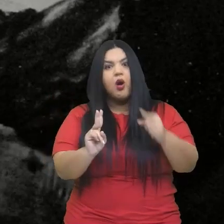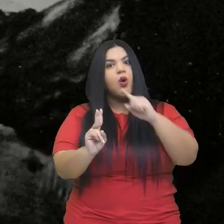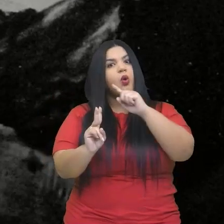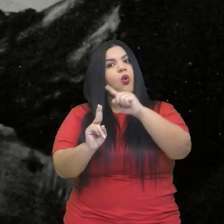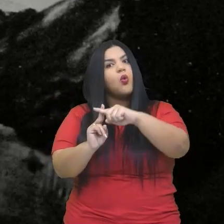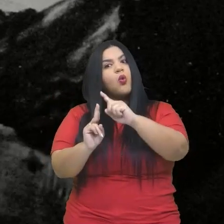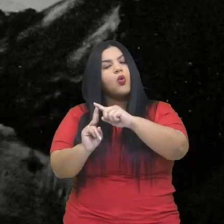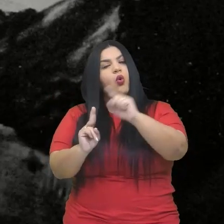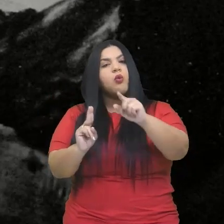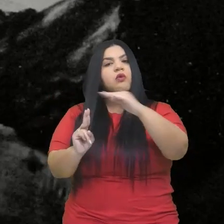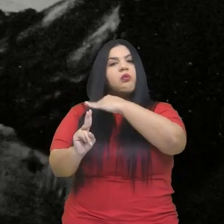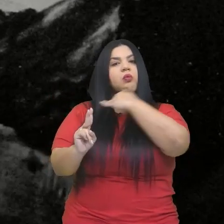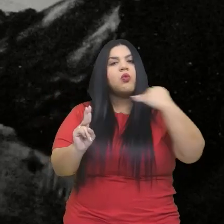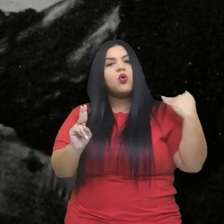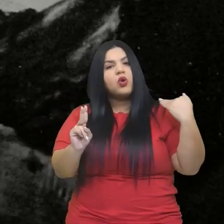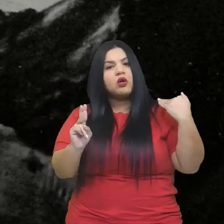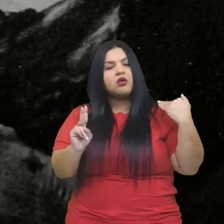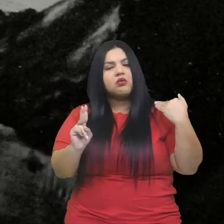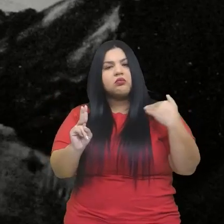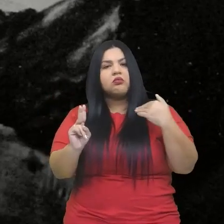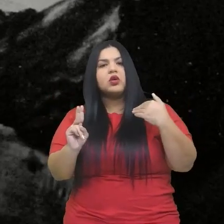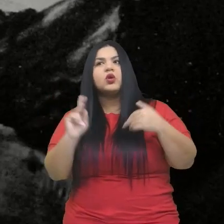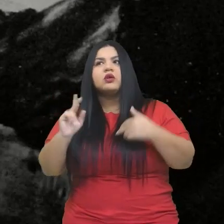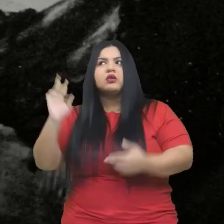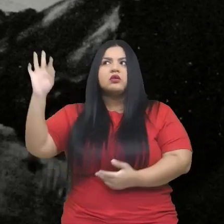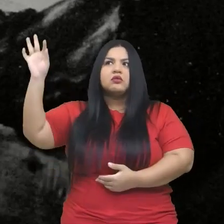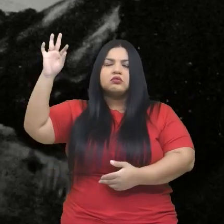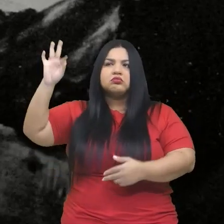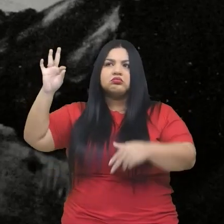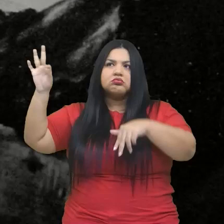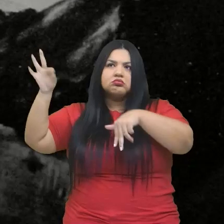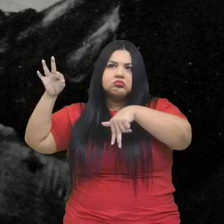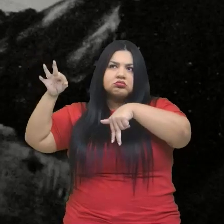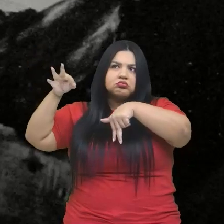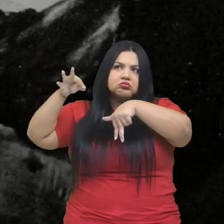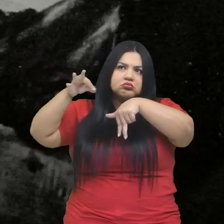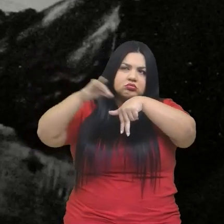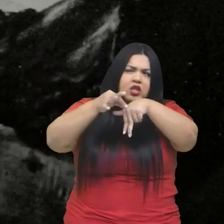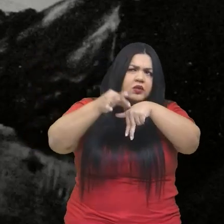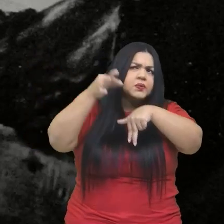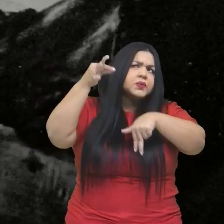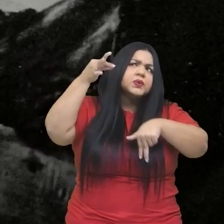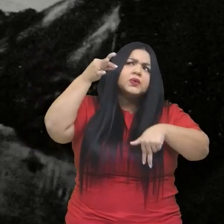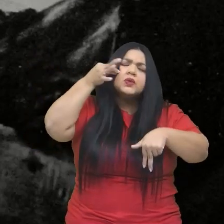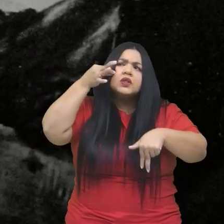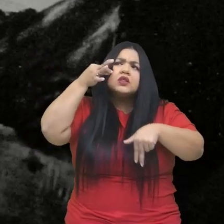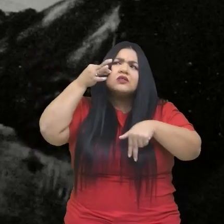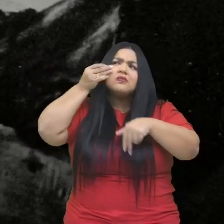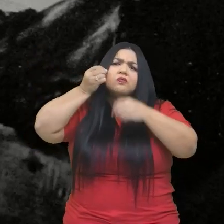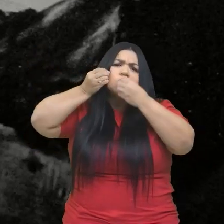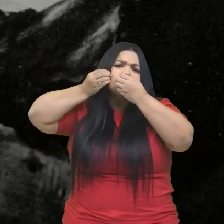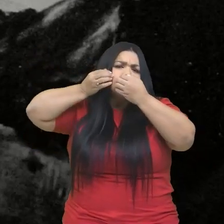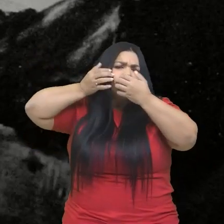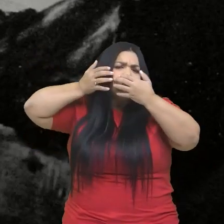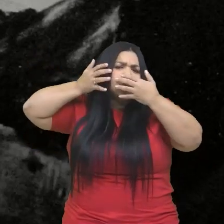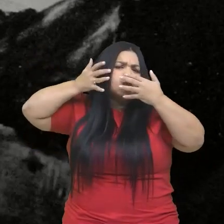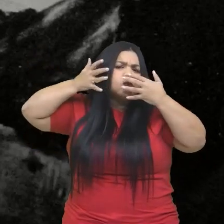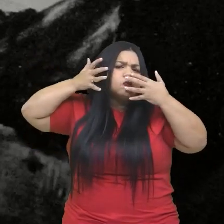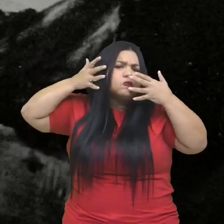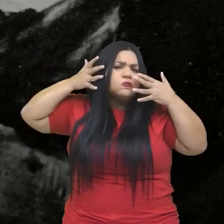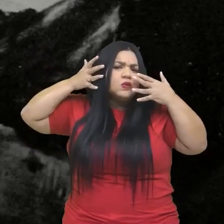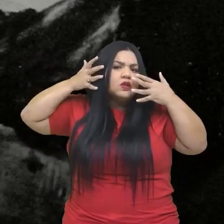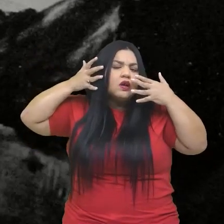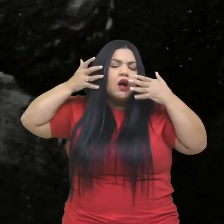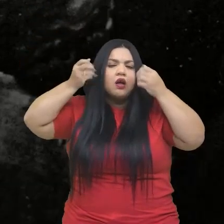gente. Olha só, uma picada de mosquito em seu rosto infeccionou, causando um envenenamento mortal no